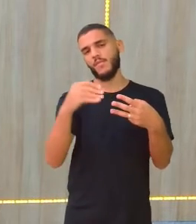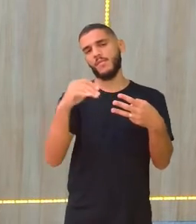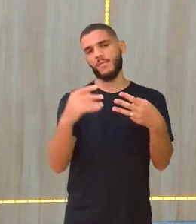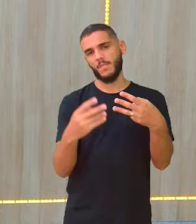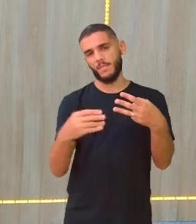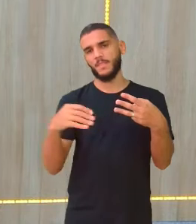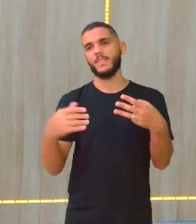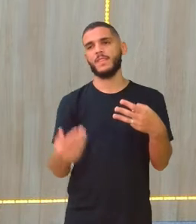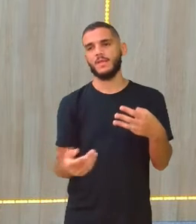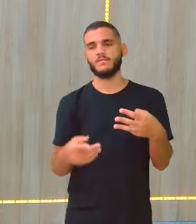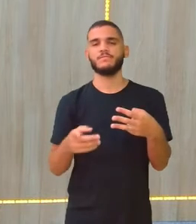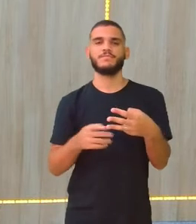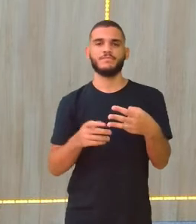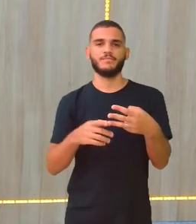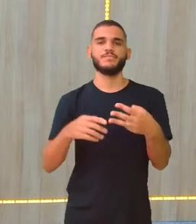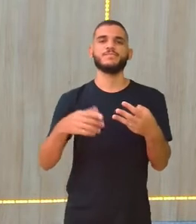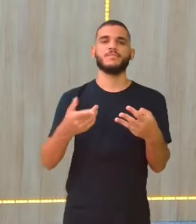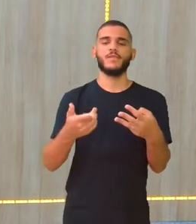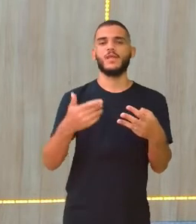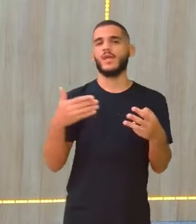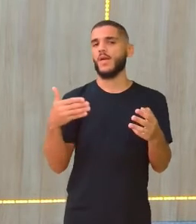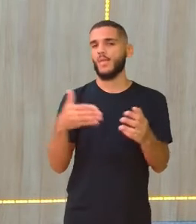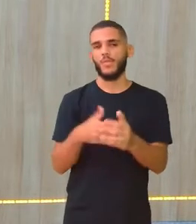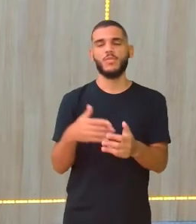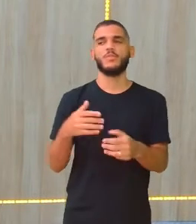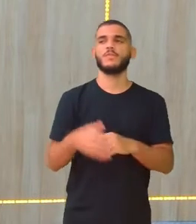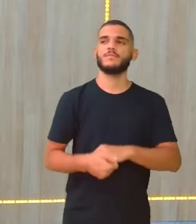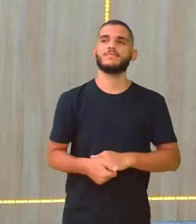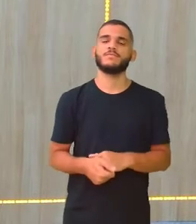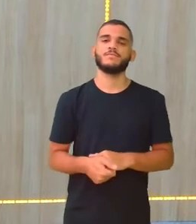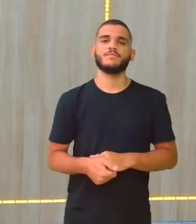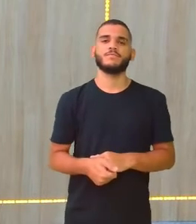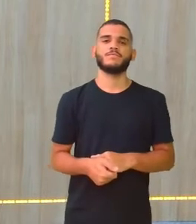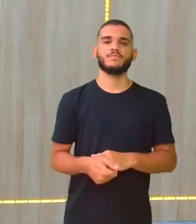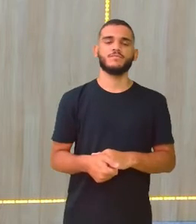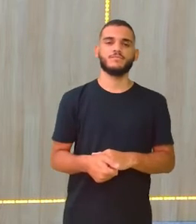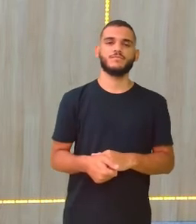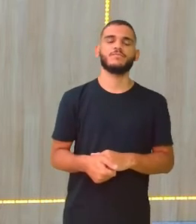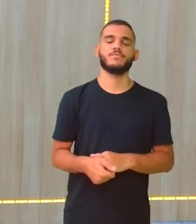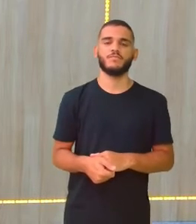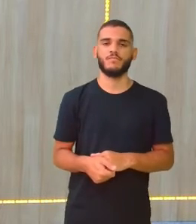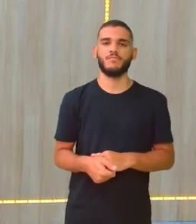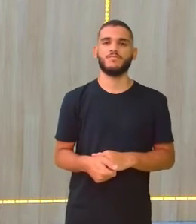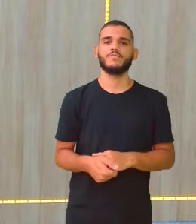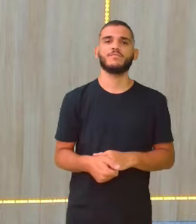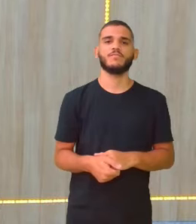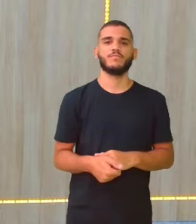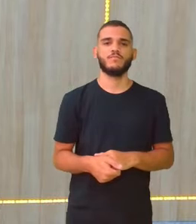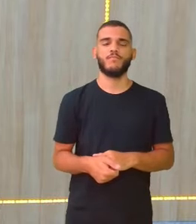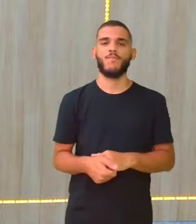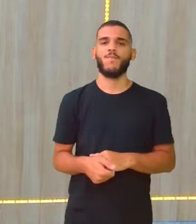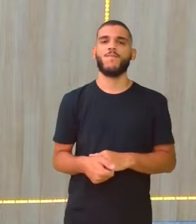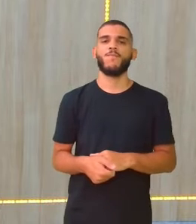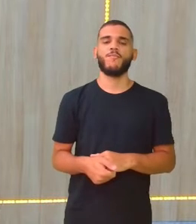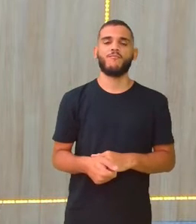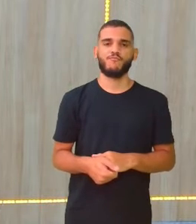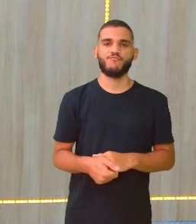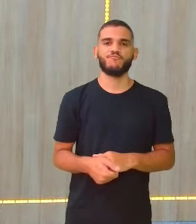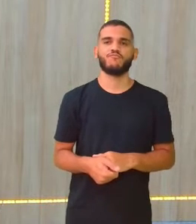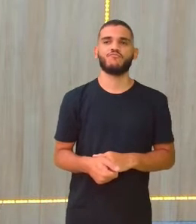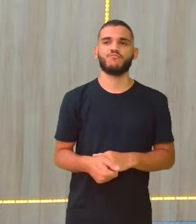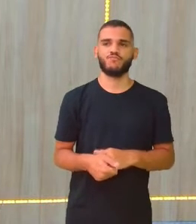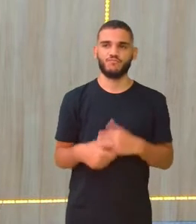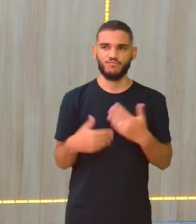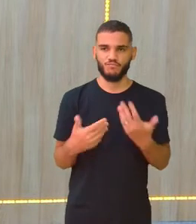partículas, e a sedimentação, onde essas partículas vão estar ali se acomodando, né? Chegando no seu destino